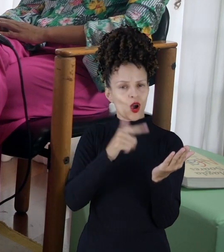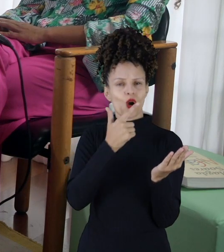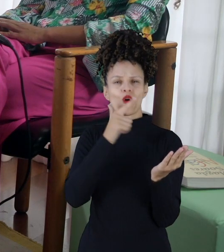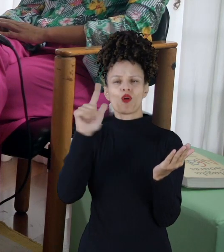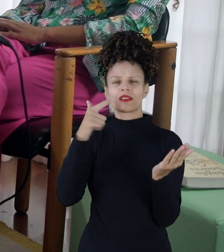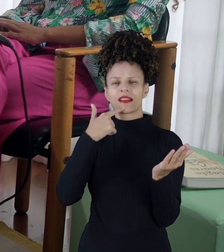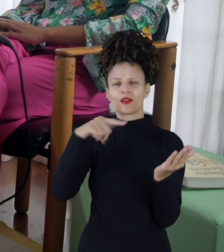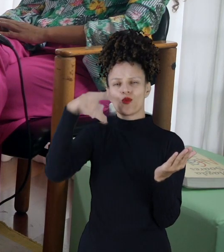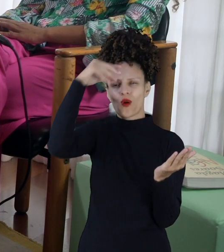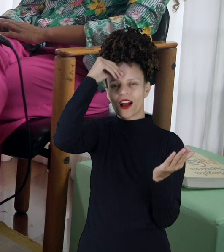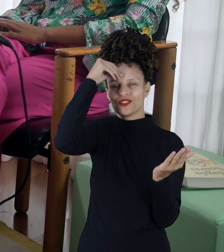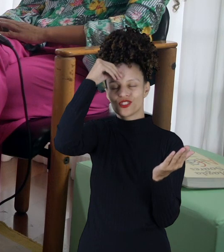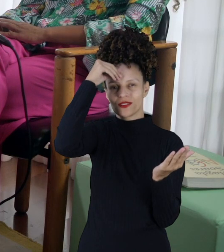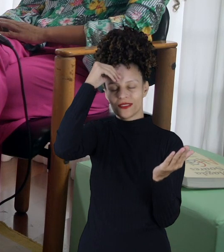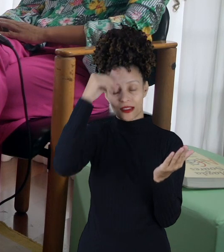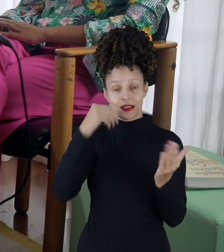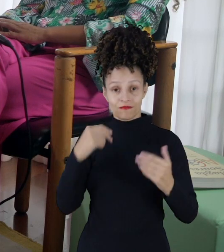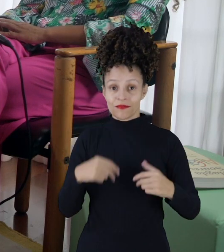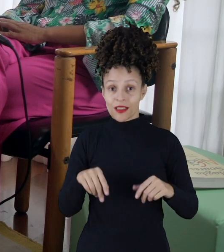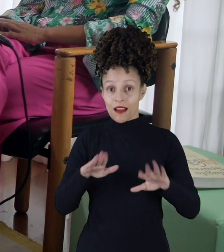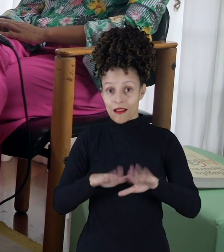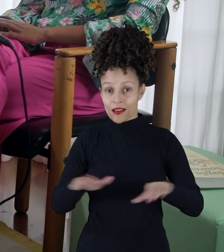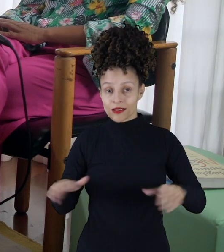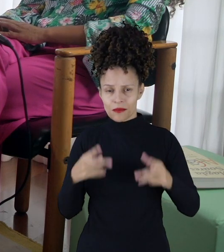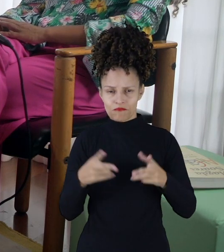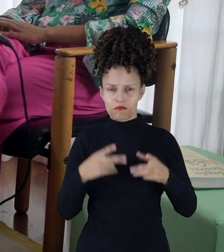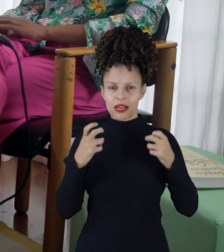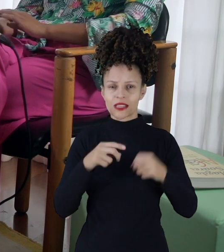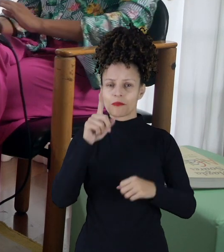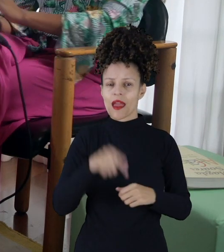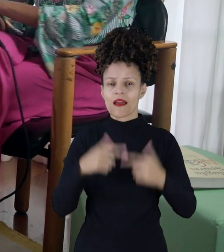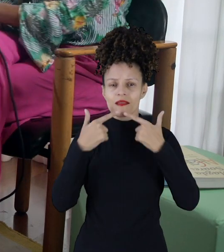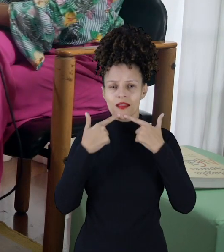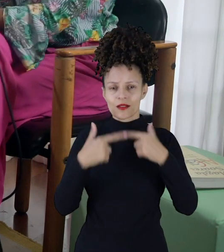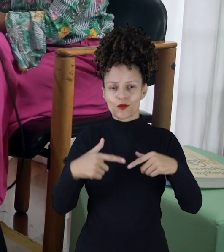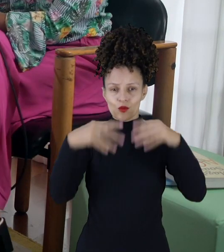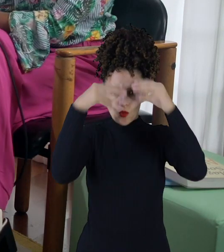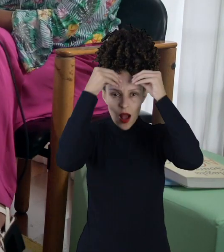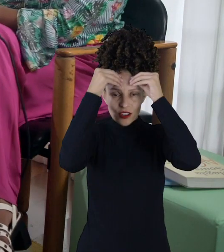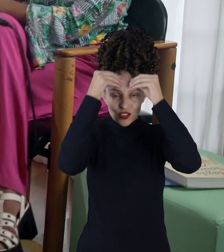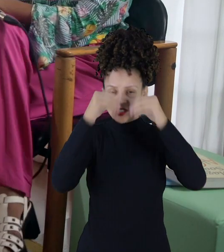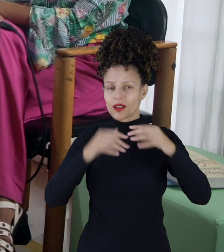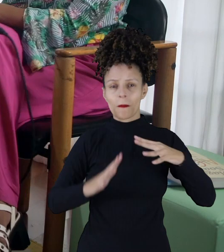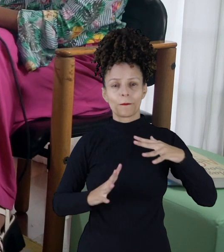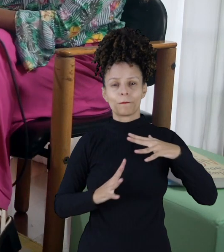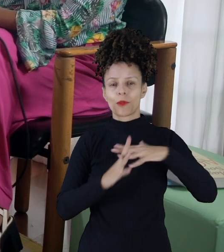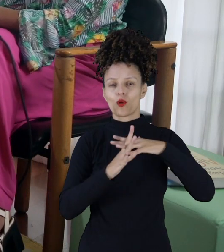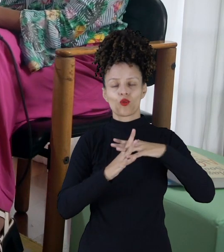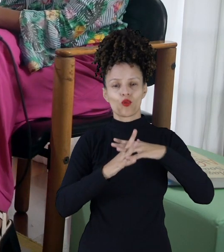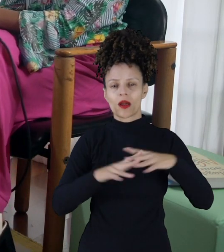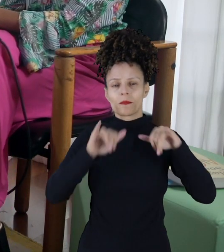sai um outro tipo de linguagem que ela percebe já desde pequenininha, que é um tipo de linguagem que está